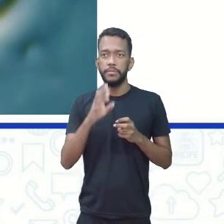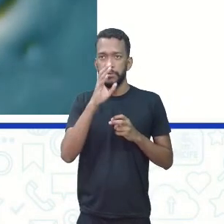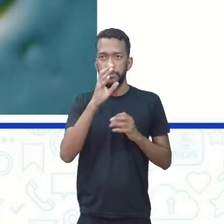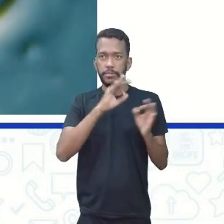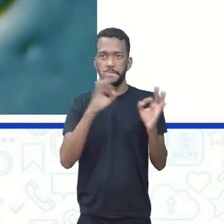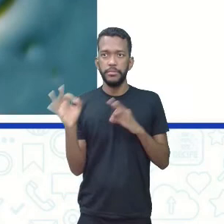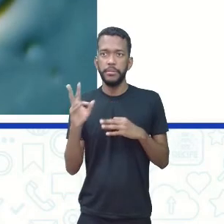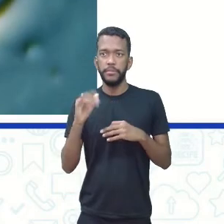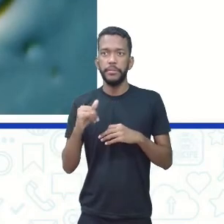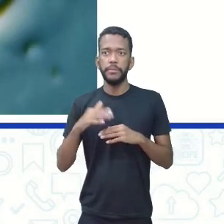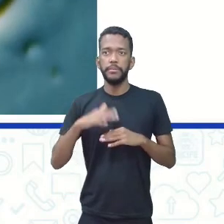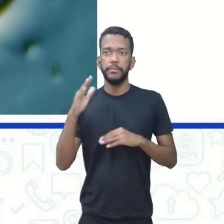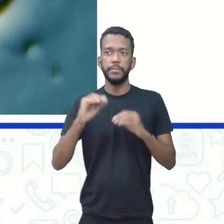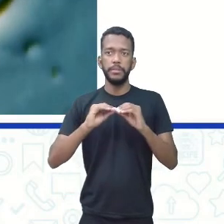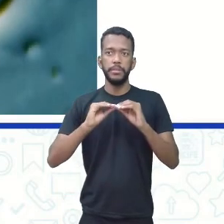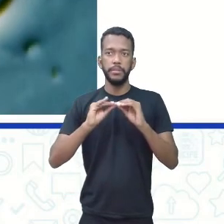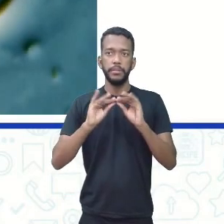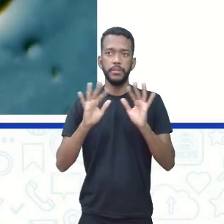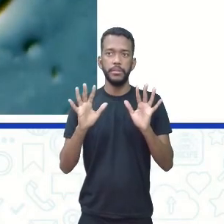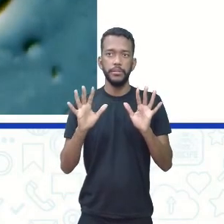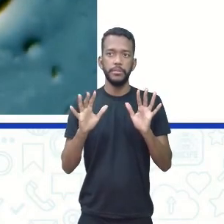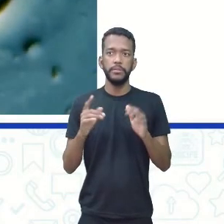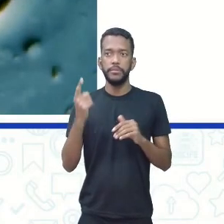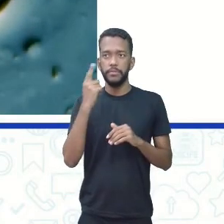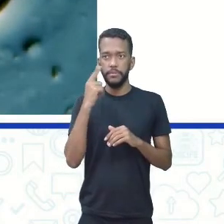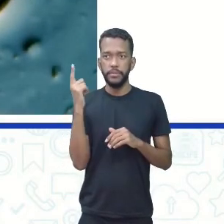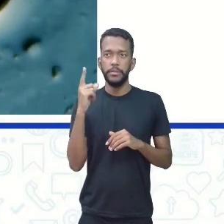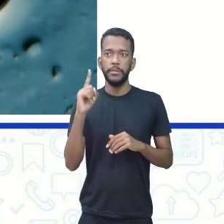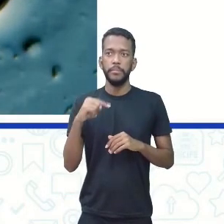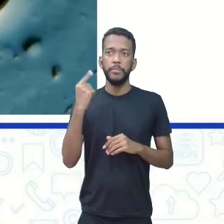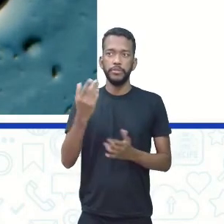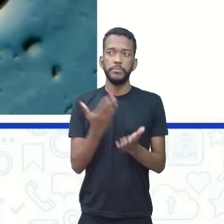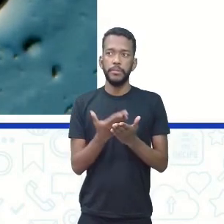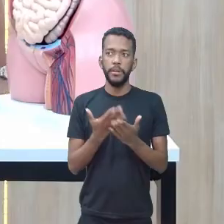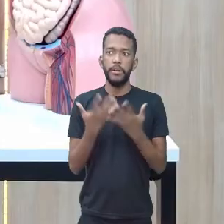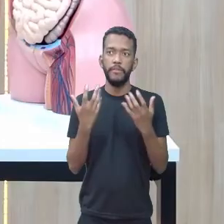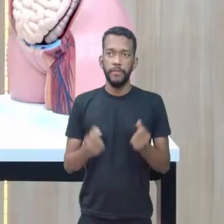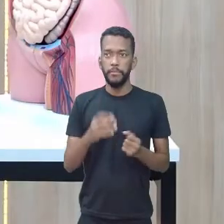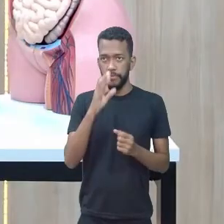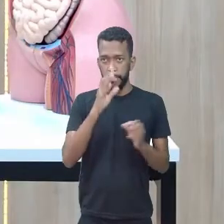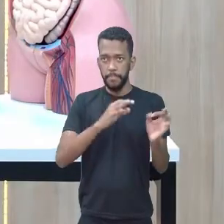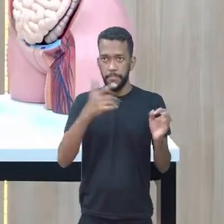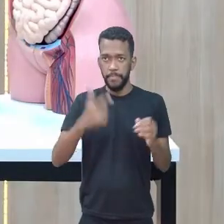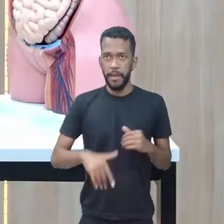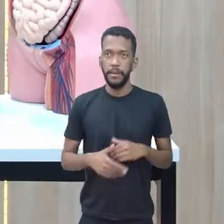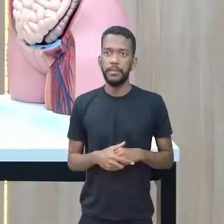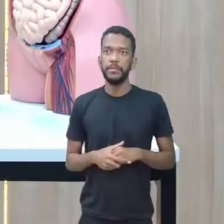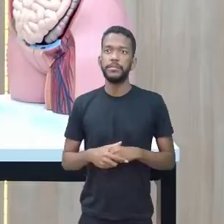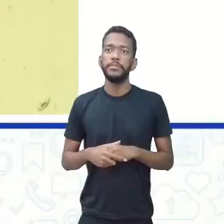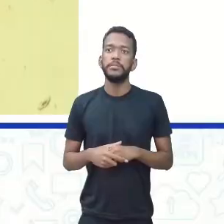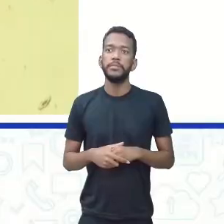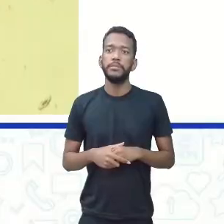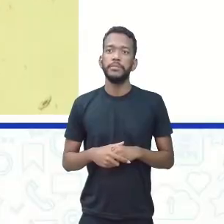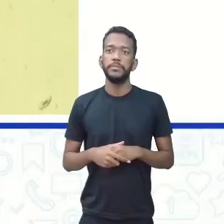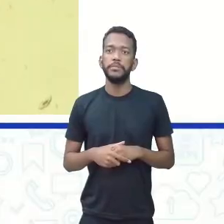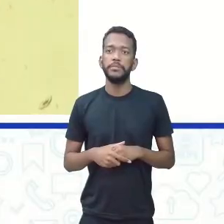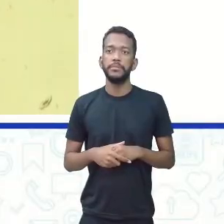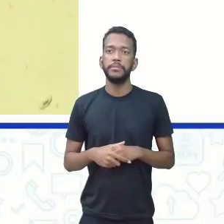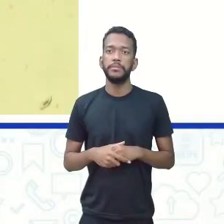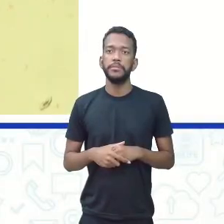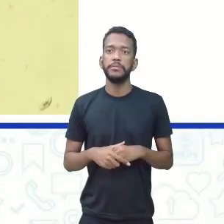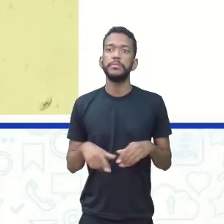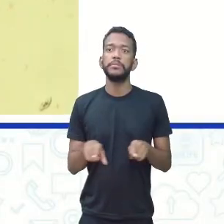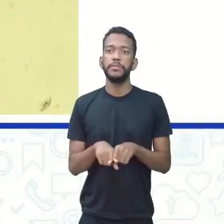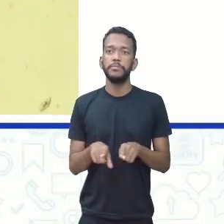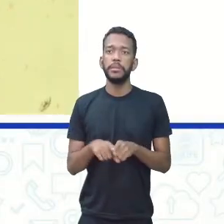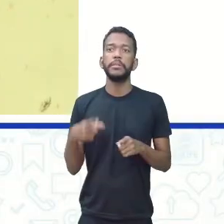observação vai ficando cada vez mais nítida. E agora eu vou dizer que na próxima aula nós vamos ver mais. Vamos ver essa também. Estou trazendo já